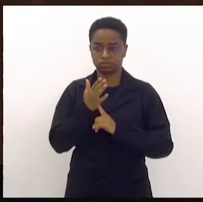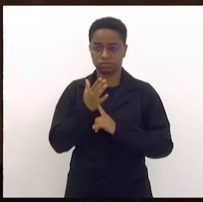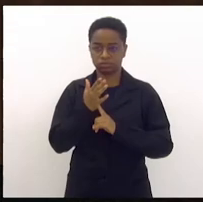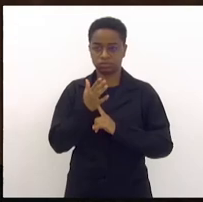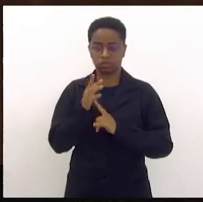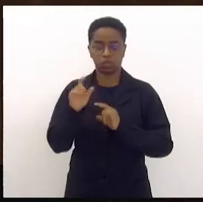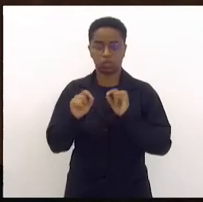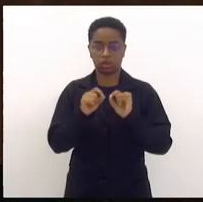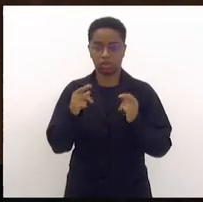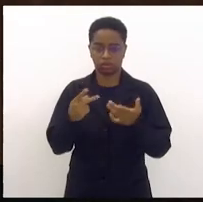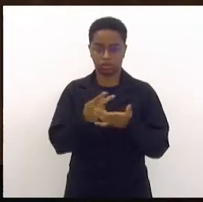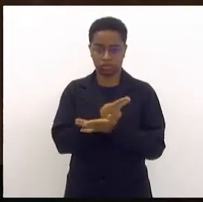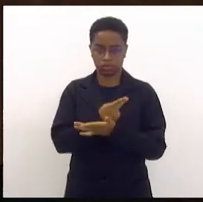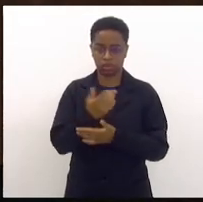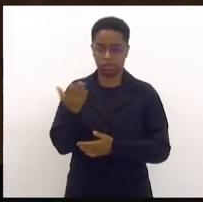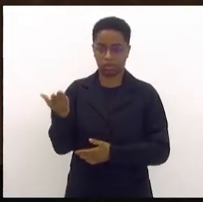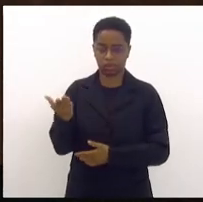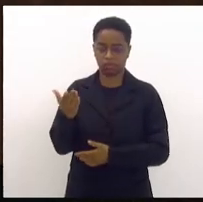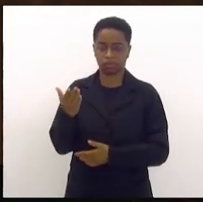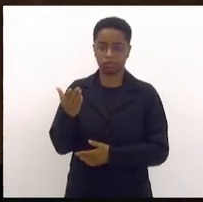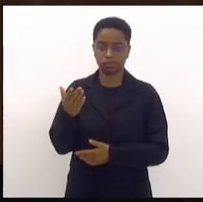o que foi feito pela cartunista,